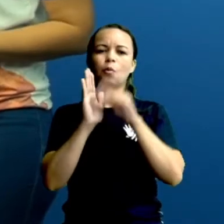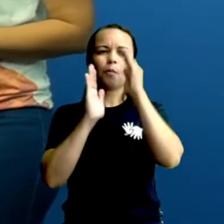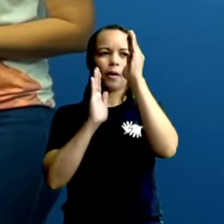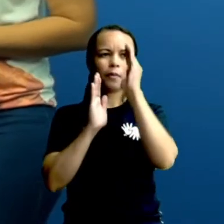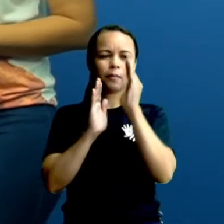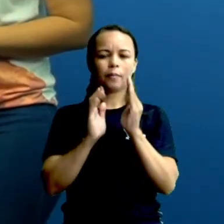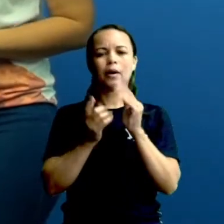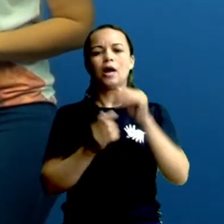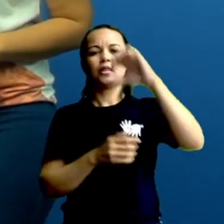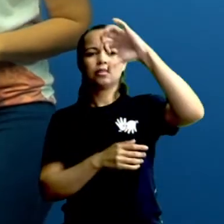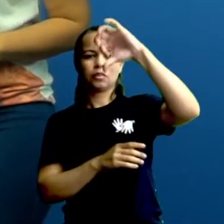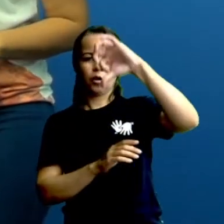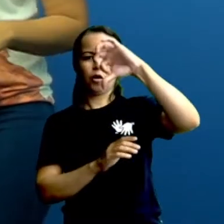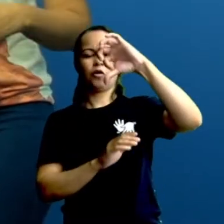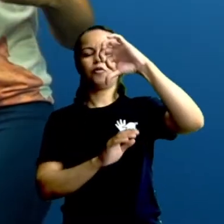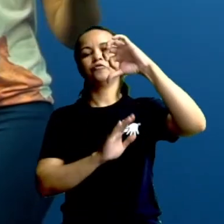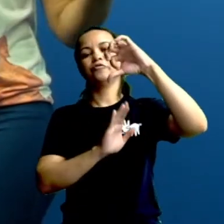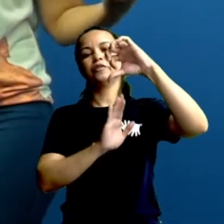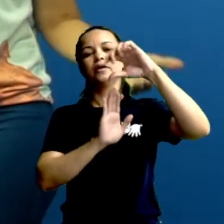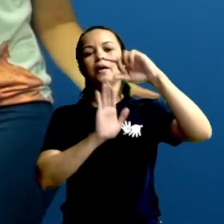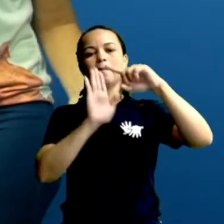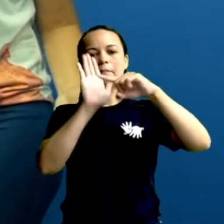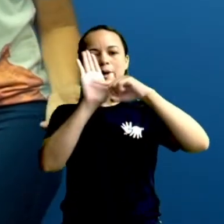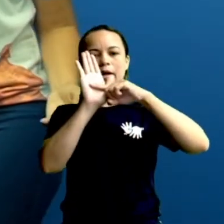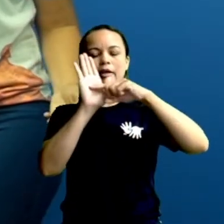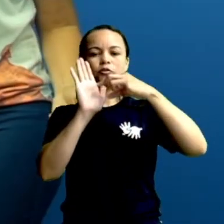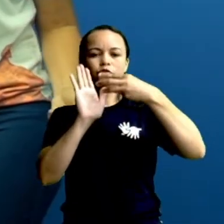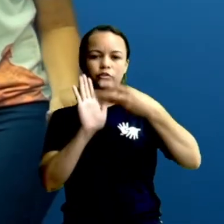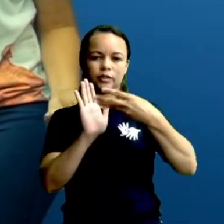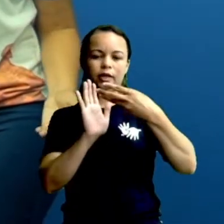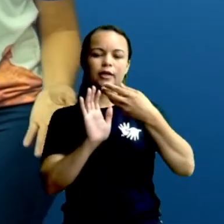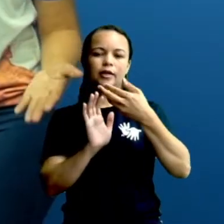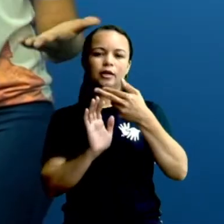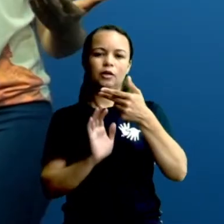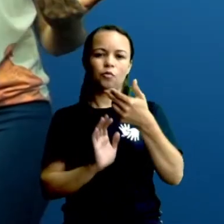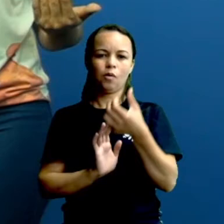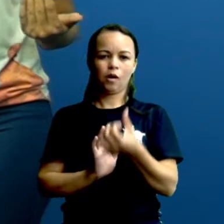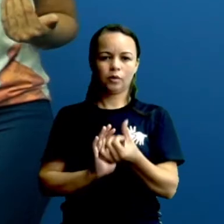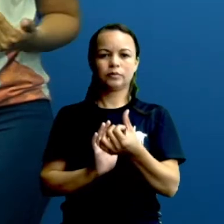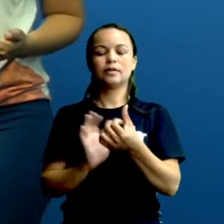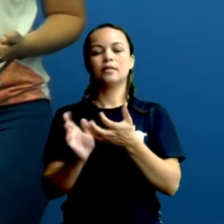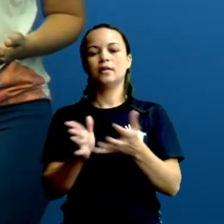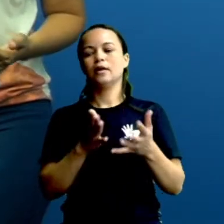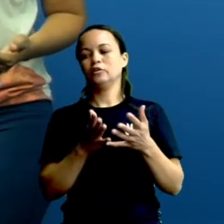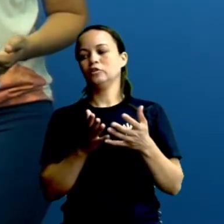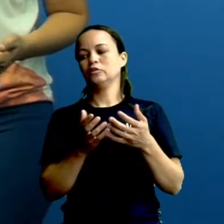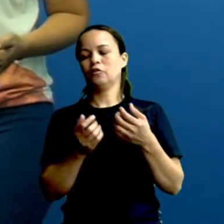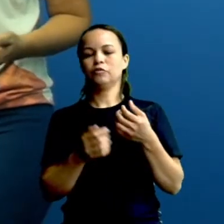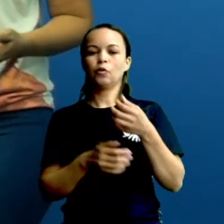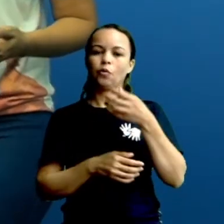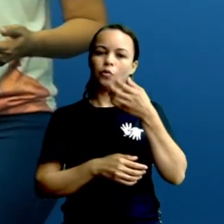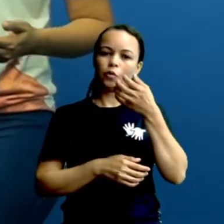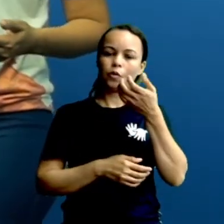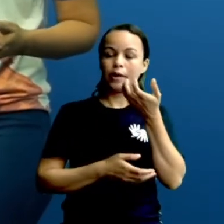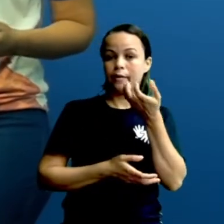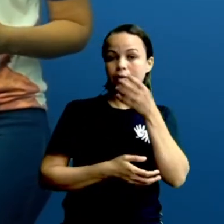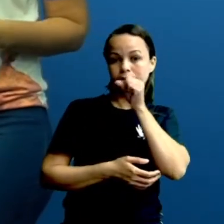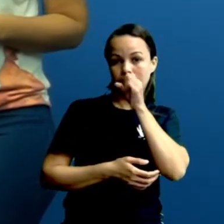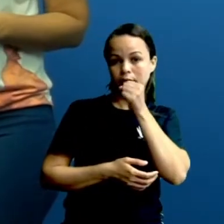3 igual a 6. Então, com quantas laranjas ele ficou? Ficou com 6